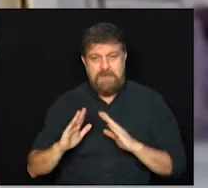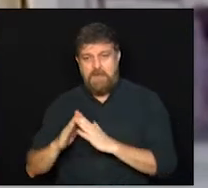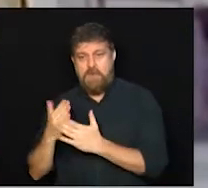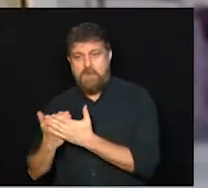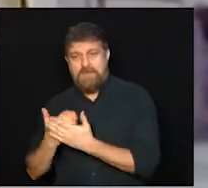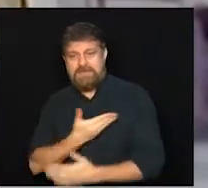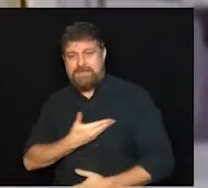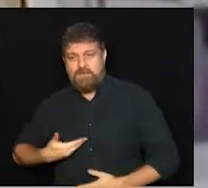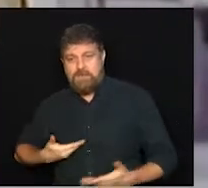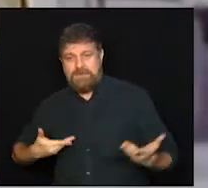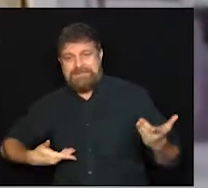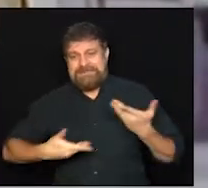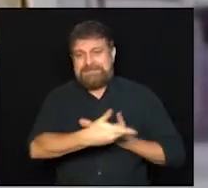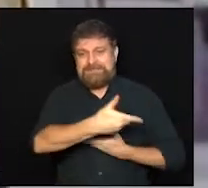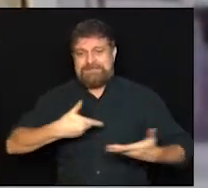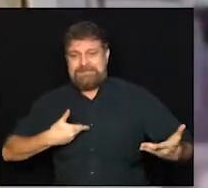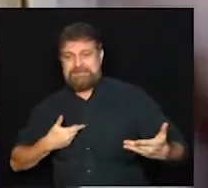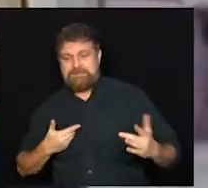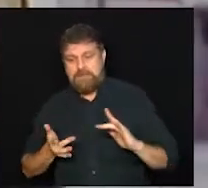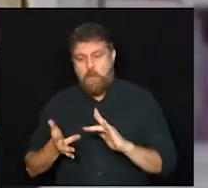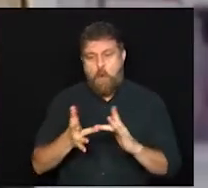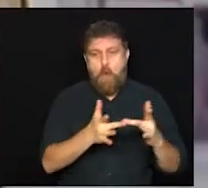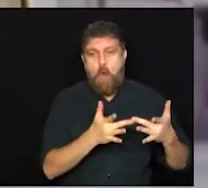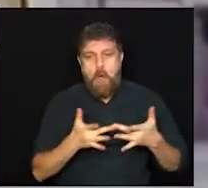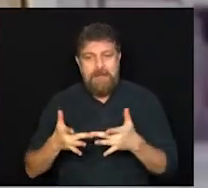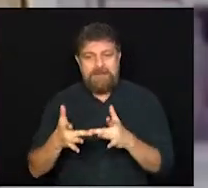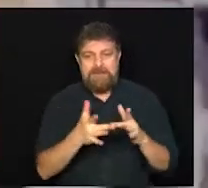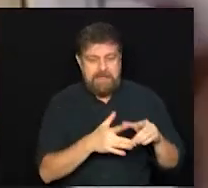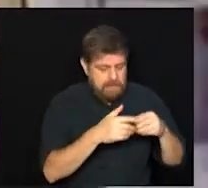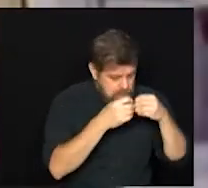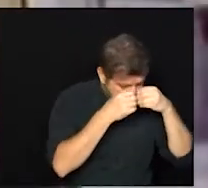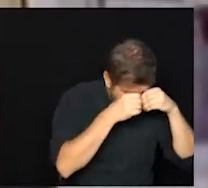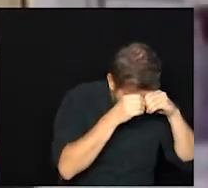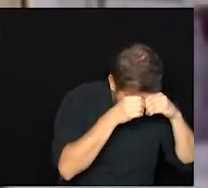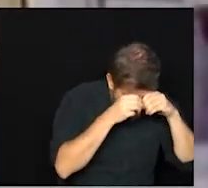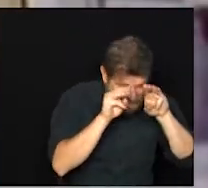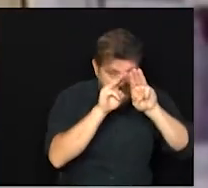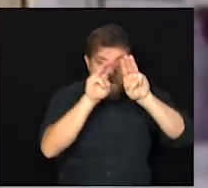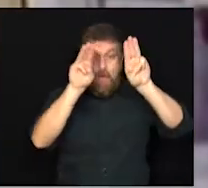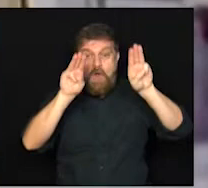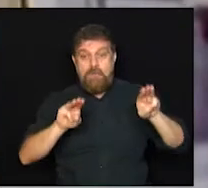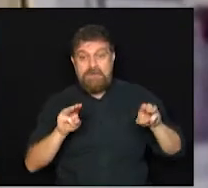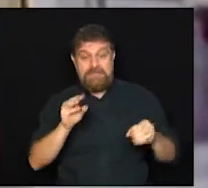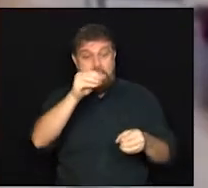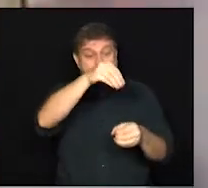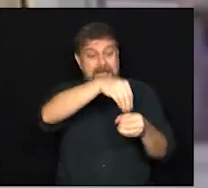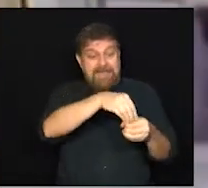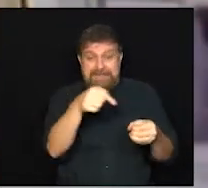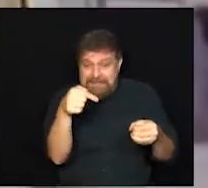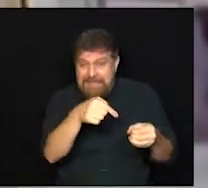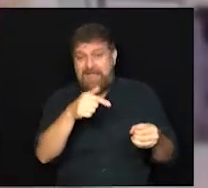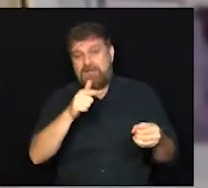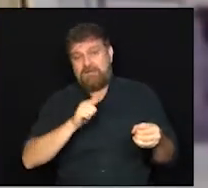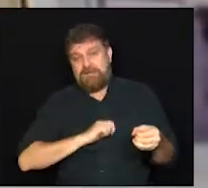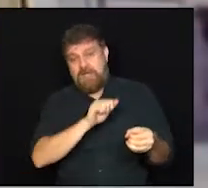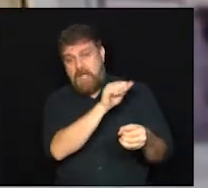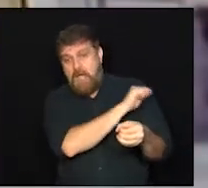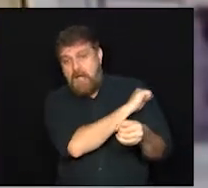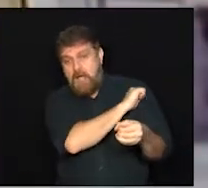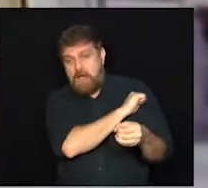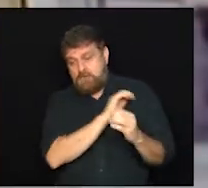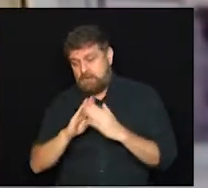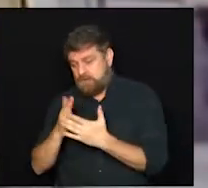rede pública, com os laboratórios, com os museus que a gente tem dentro da Unicamp. Volto a